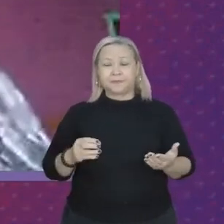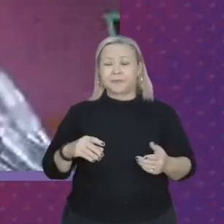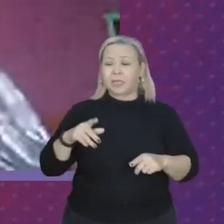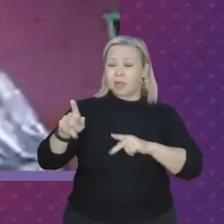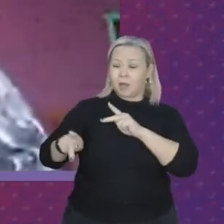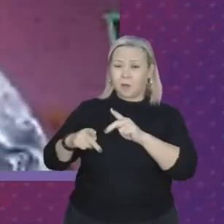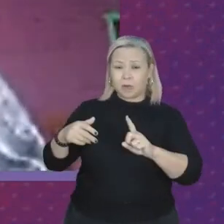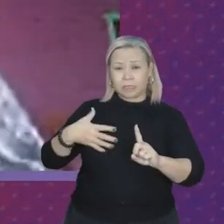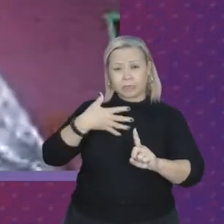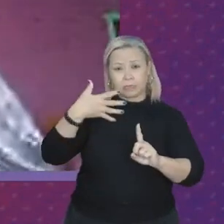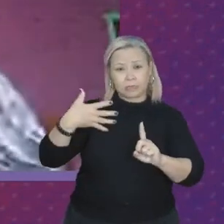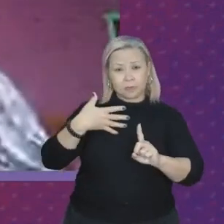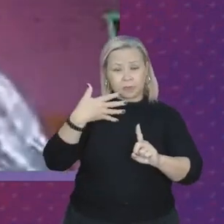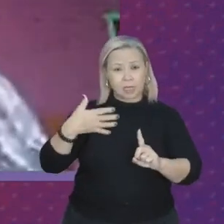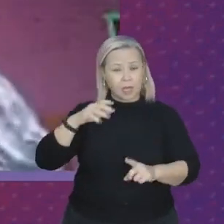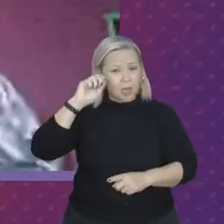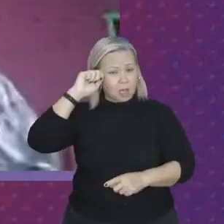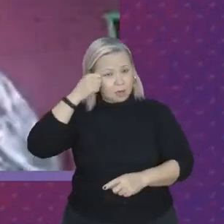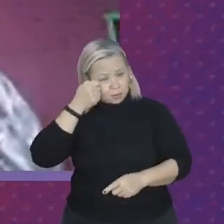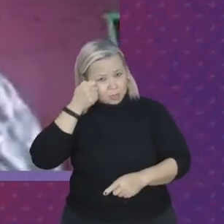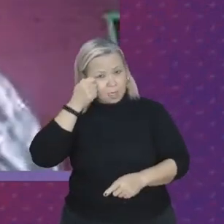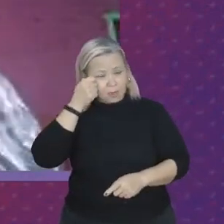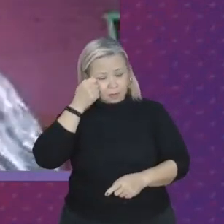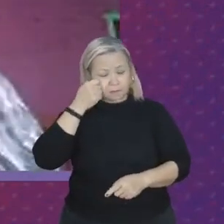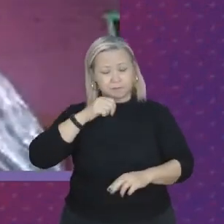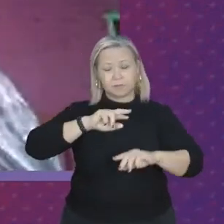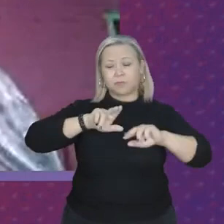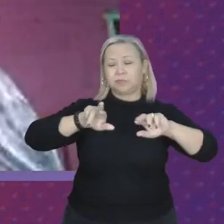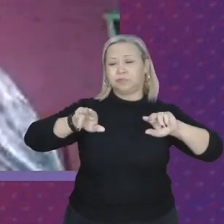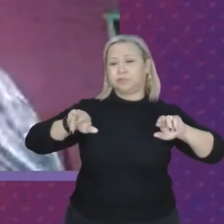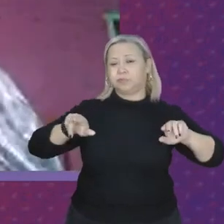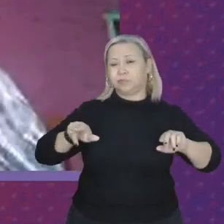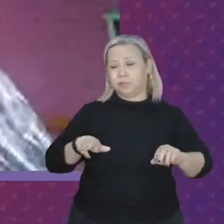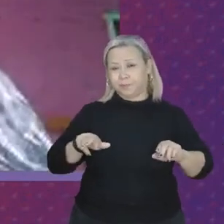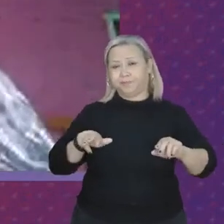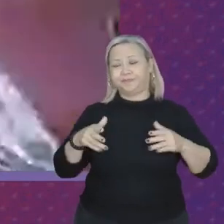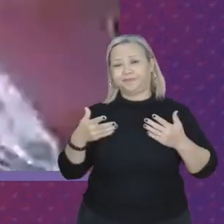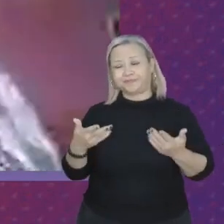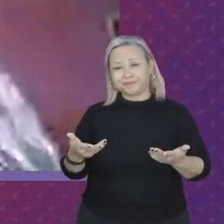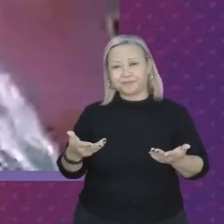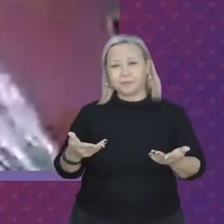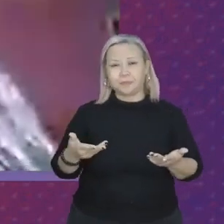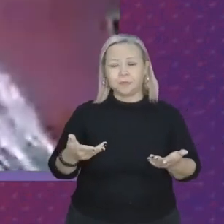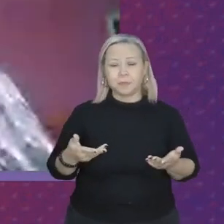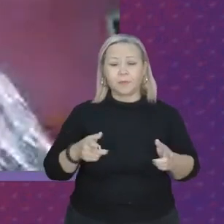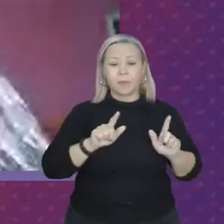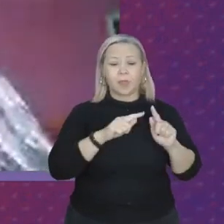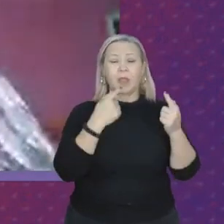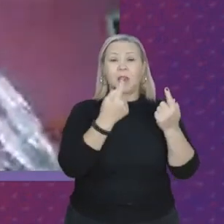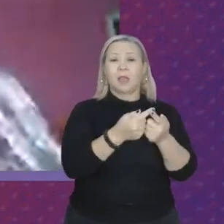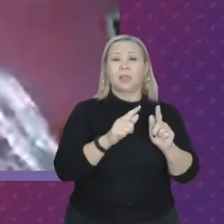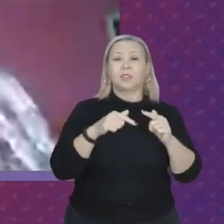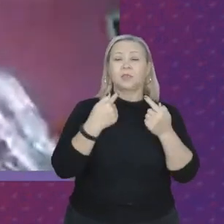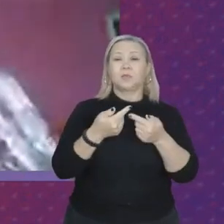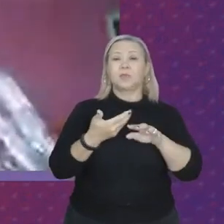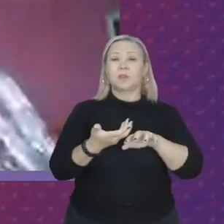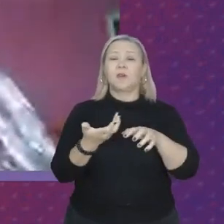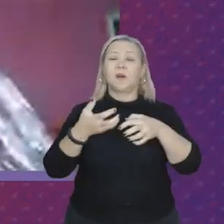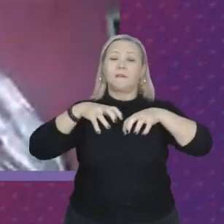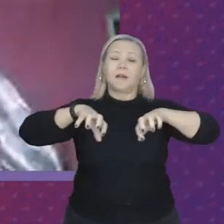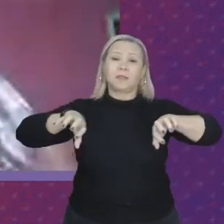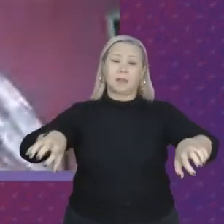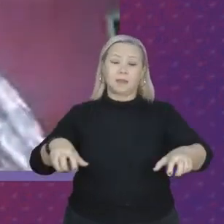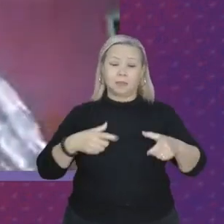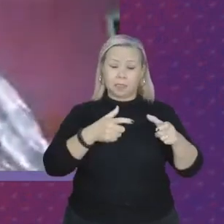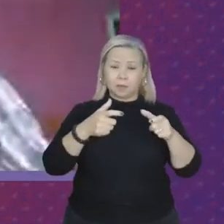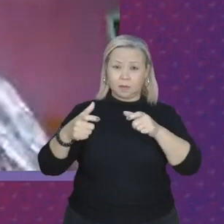LGBT, e os negros e negras, então a gente tem uma série de de grupos que são afastados desses espaços,